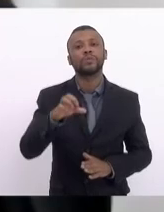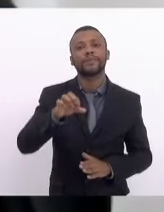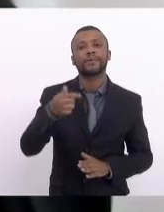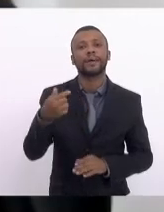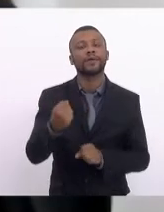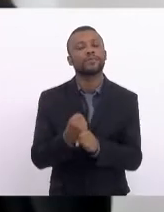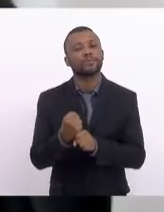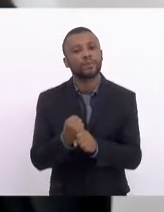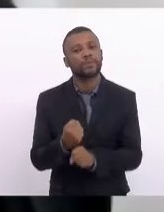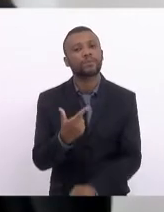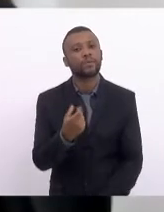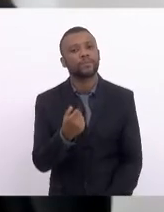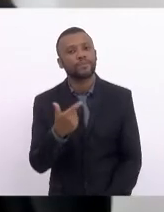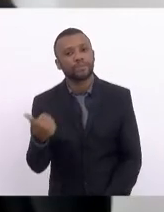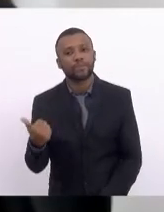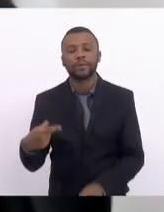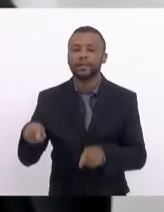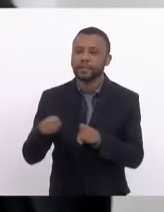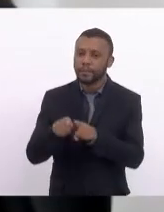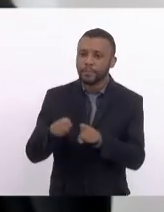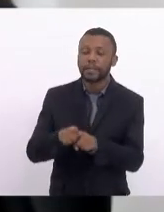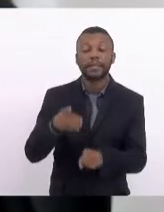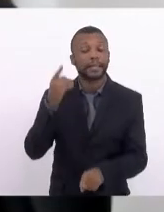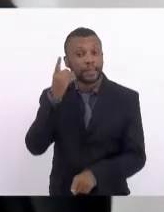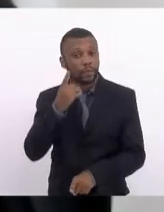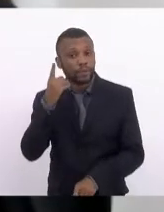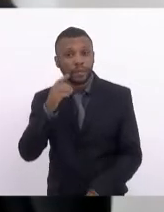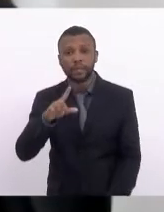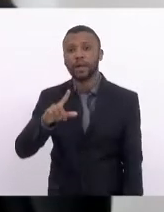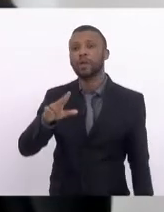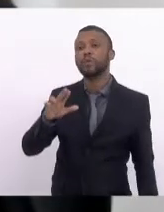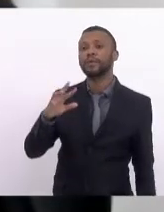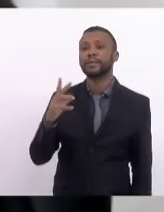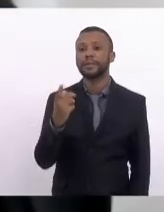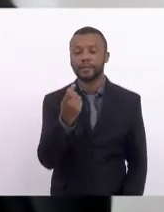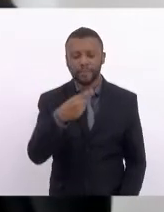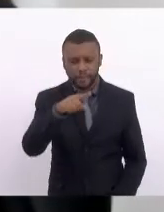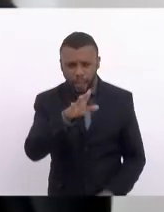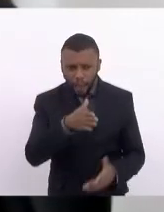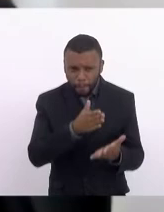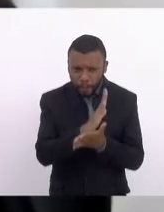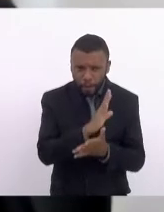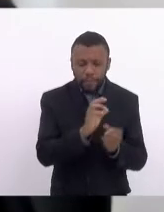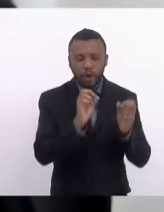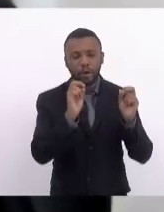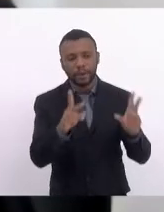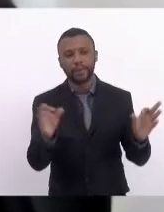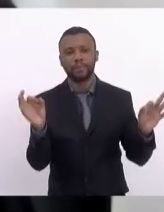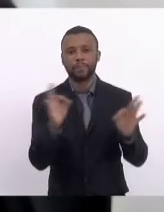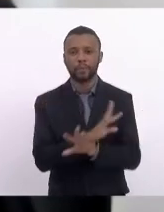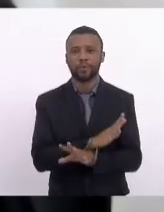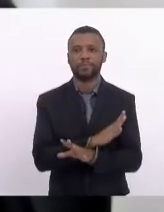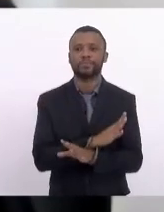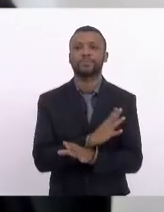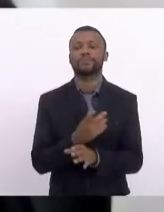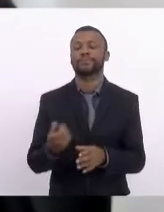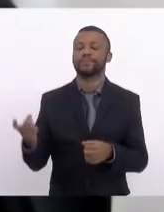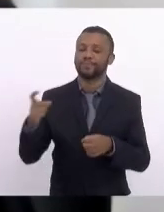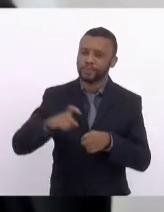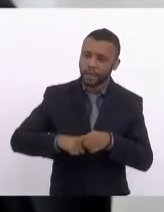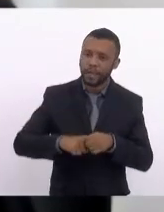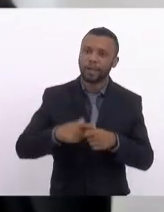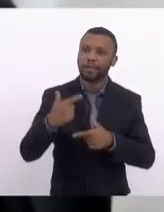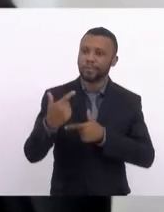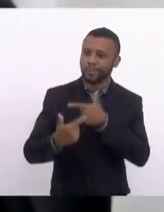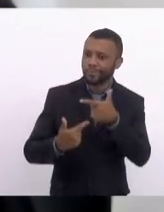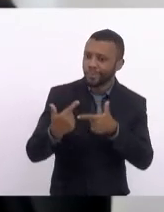4197/2021, também da deputada Lucinha, os senhores que aprovam permanece como estão, aprovado. Retomando os trabalhos